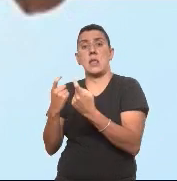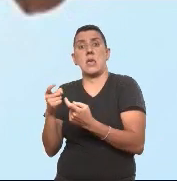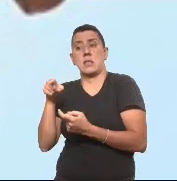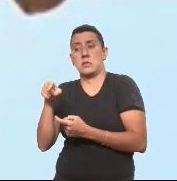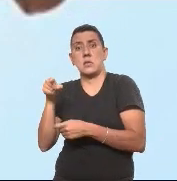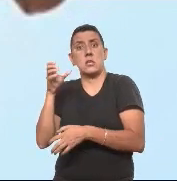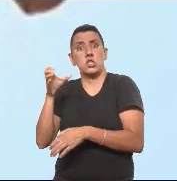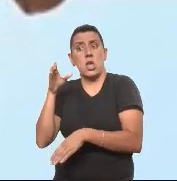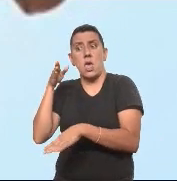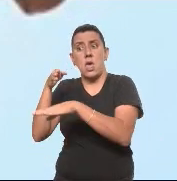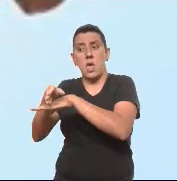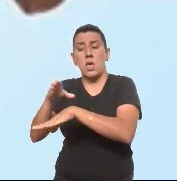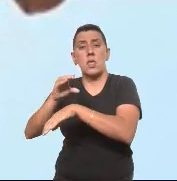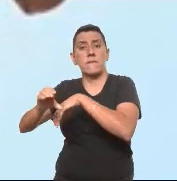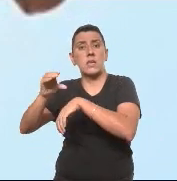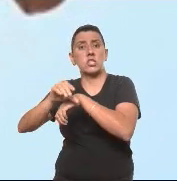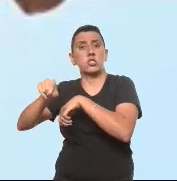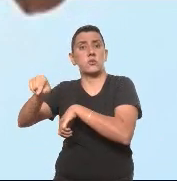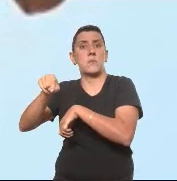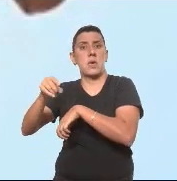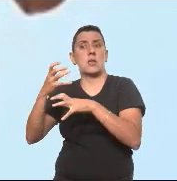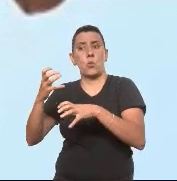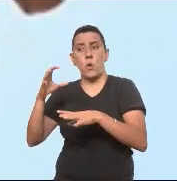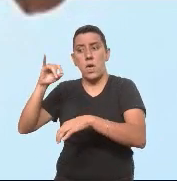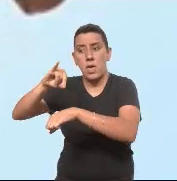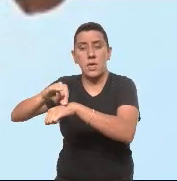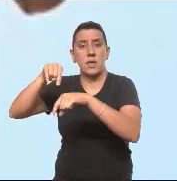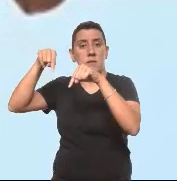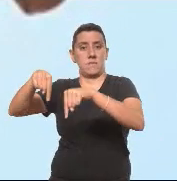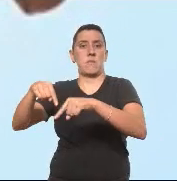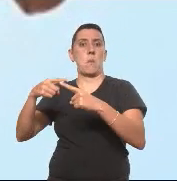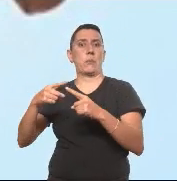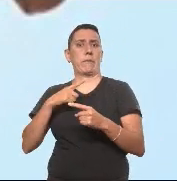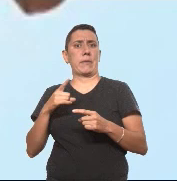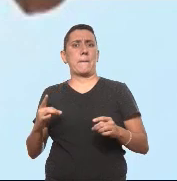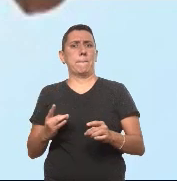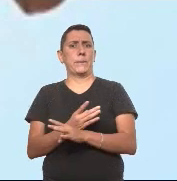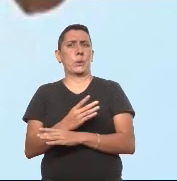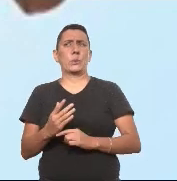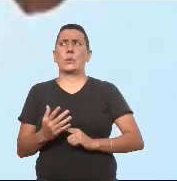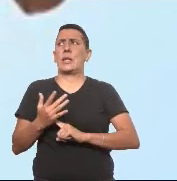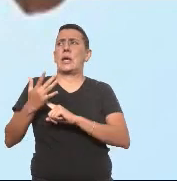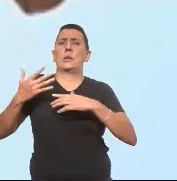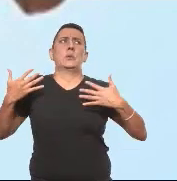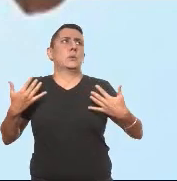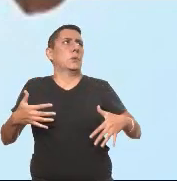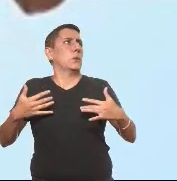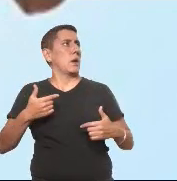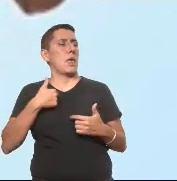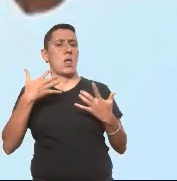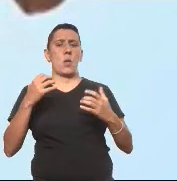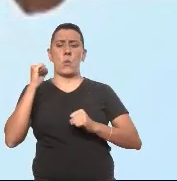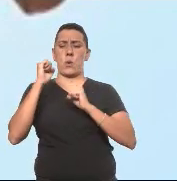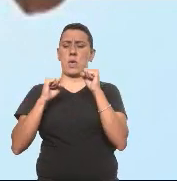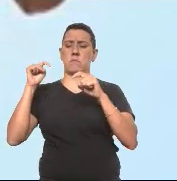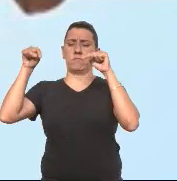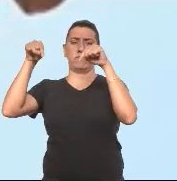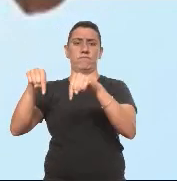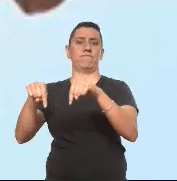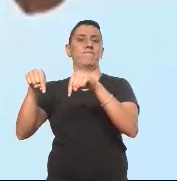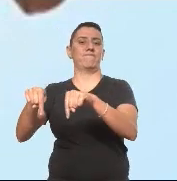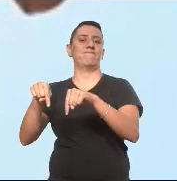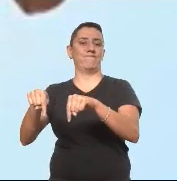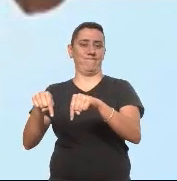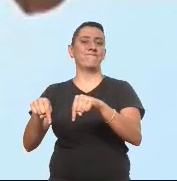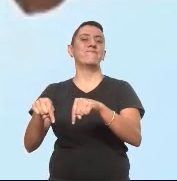tecnologia obviamente que as empresas vão querer se estabelecer lá é a segurança é a ponto básico a seguir ali adiante